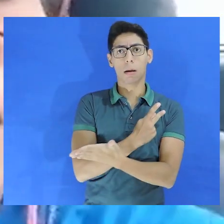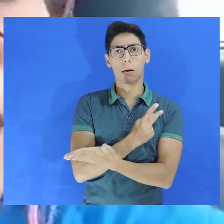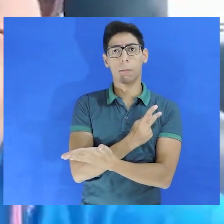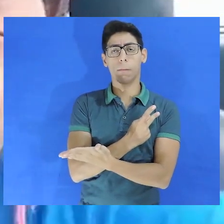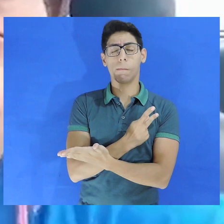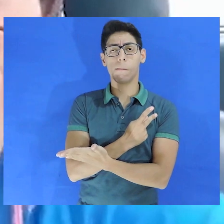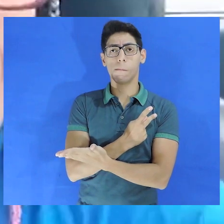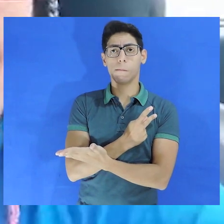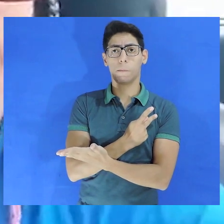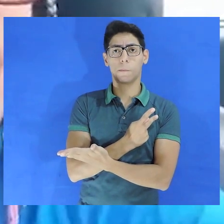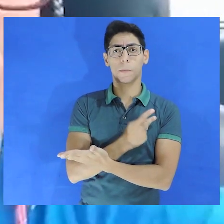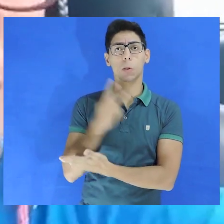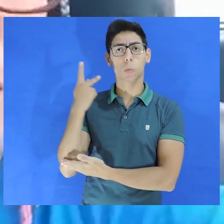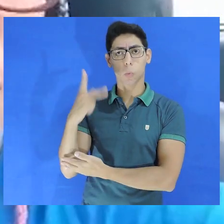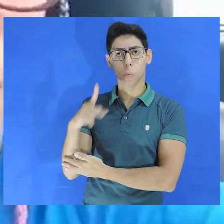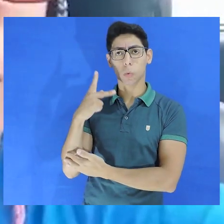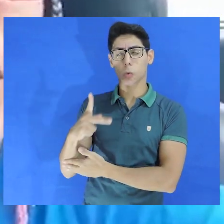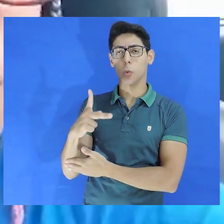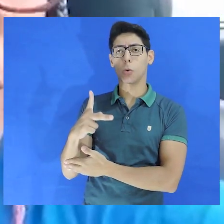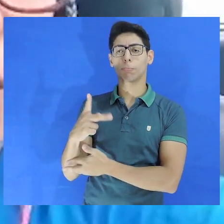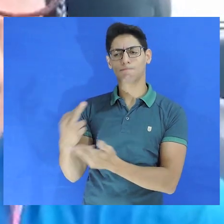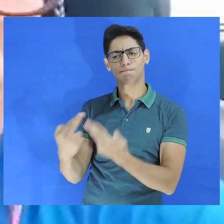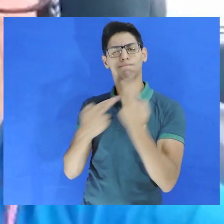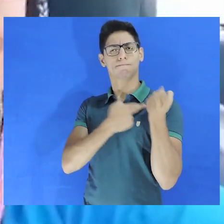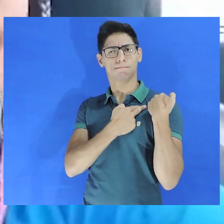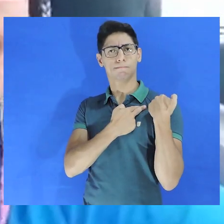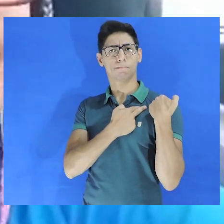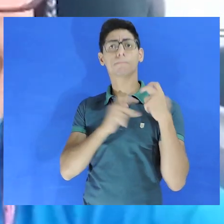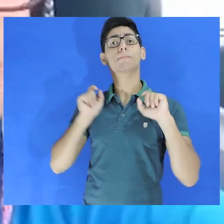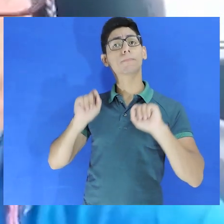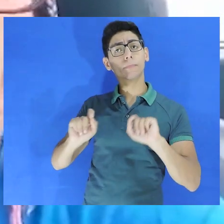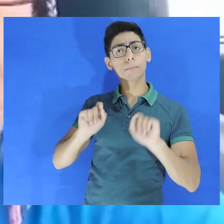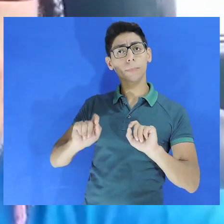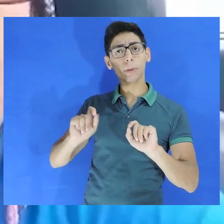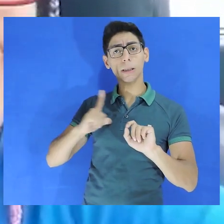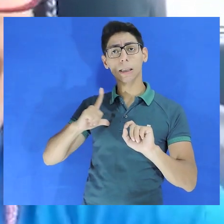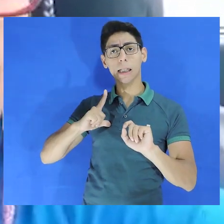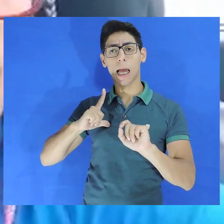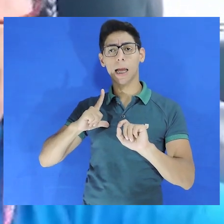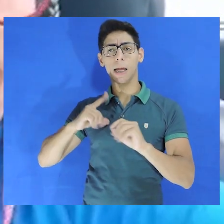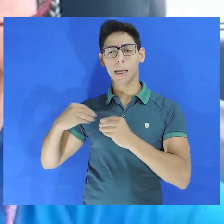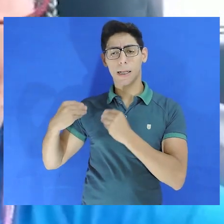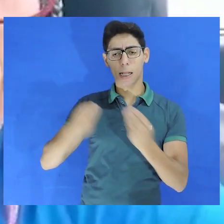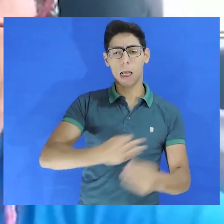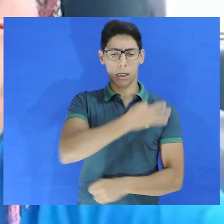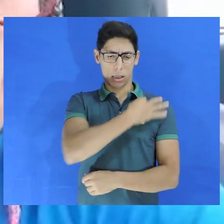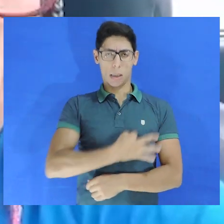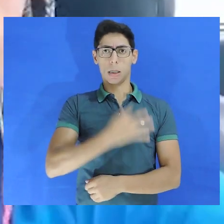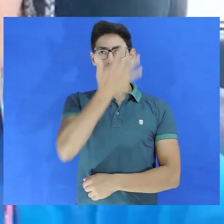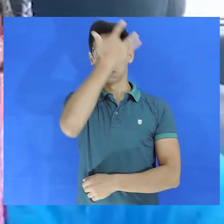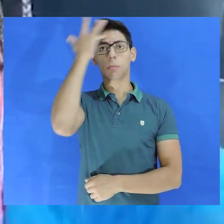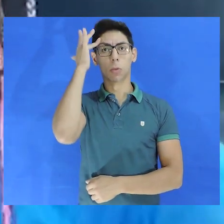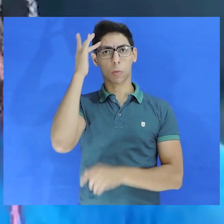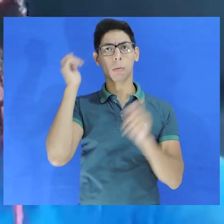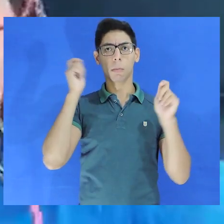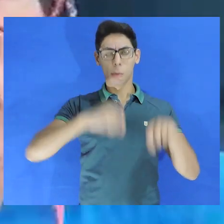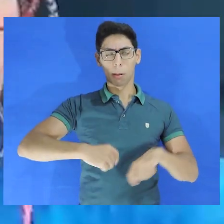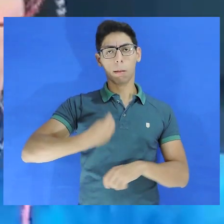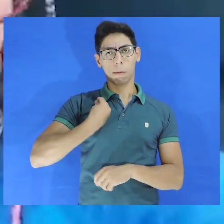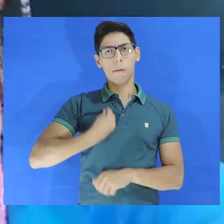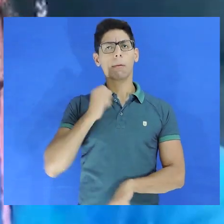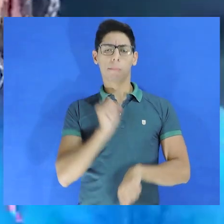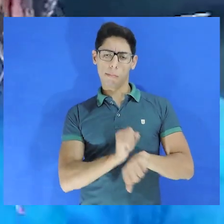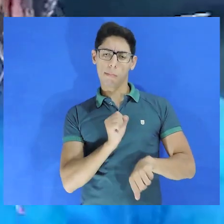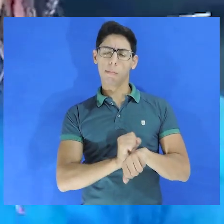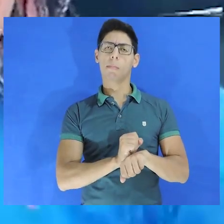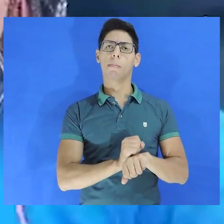o seu dever, que é dar dignidade a essas pessoas para que elas possam cumprir as